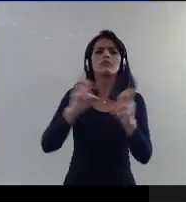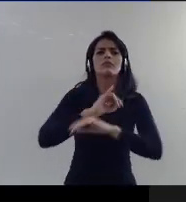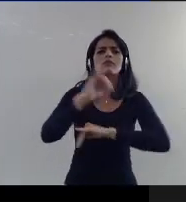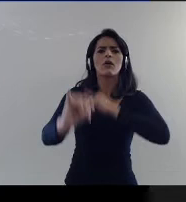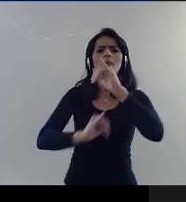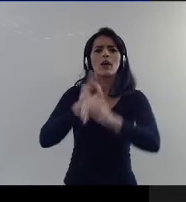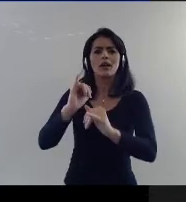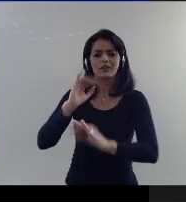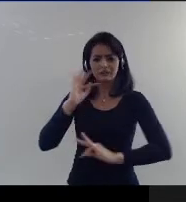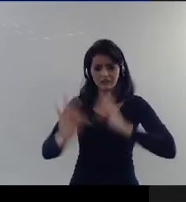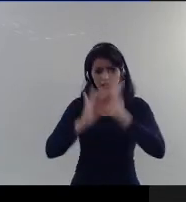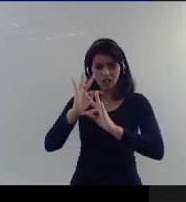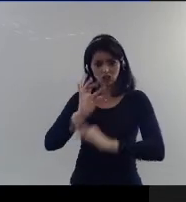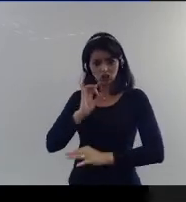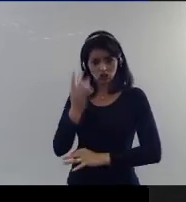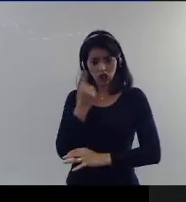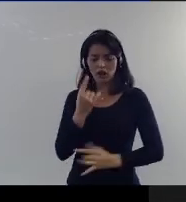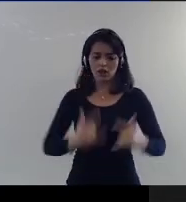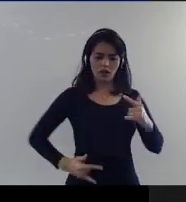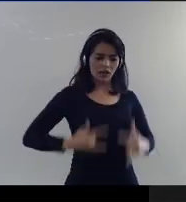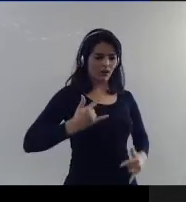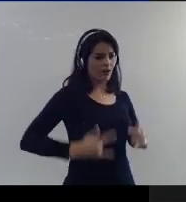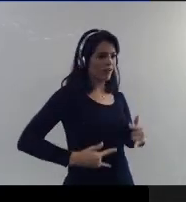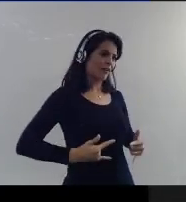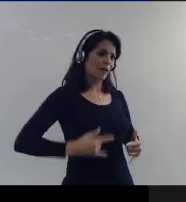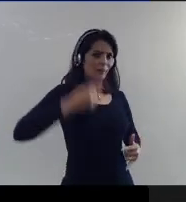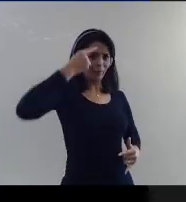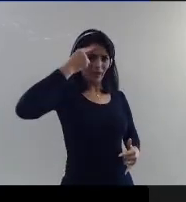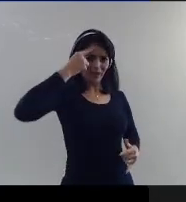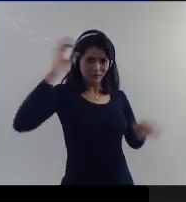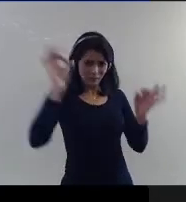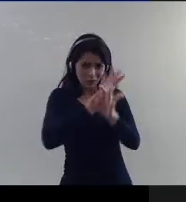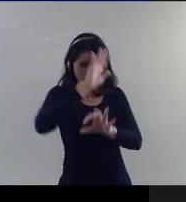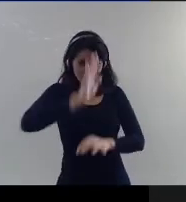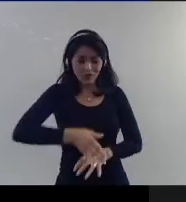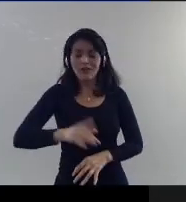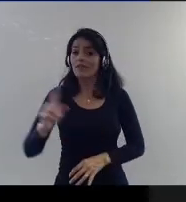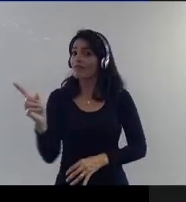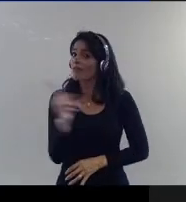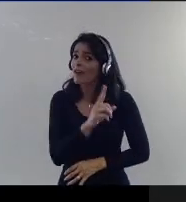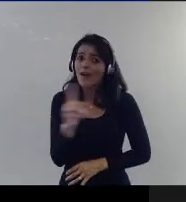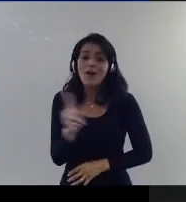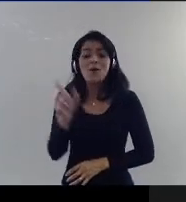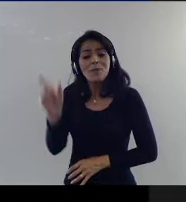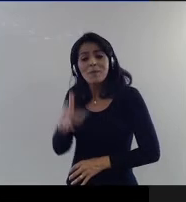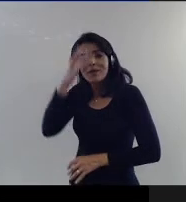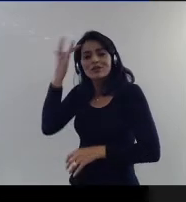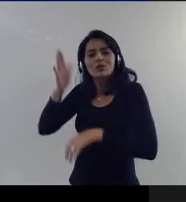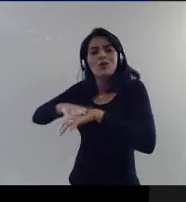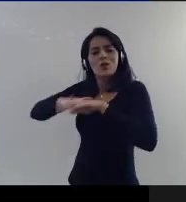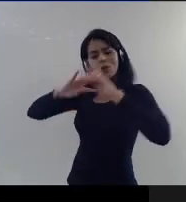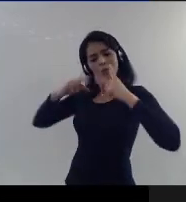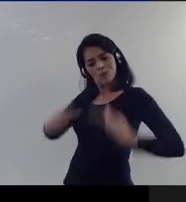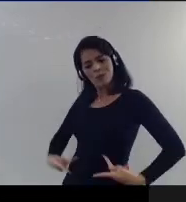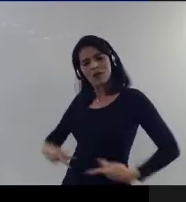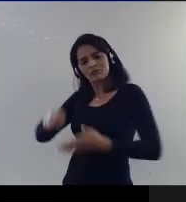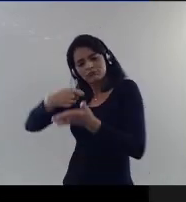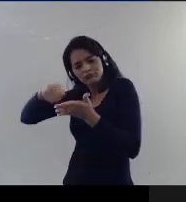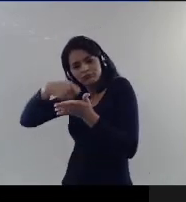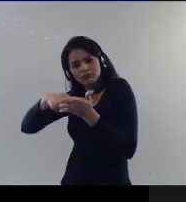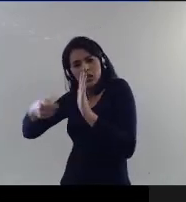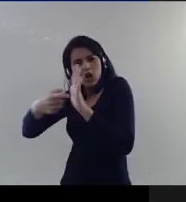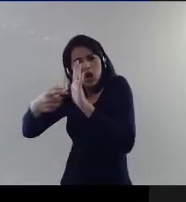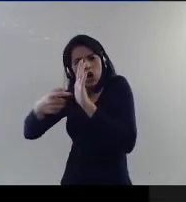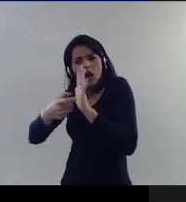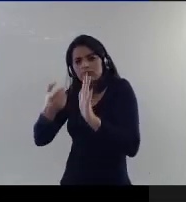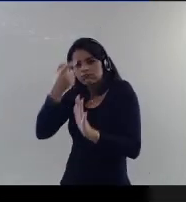não faz nada sozinho, o robô não pensa, né? Alguém tem que escrever esse workflow e praticamente o que a gente vê no nosso dia a dia